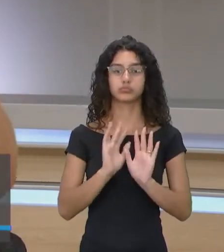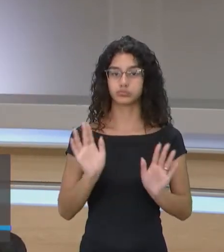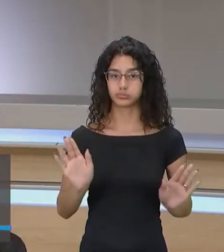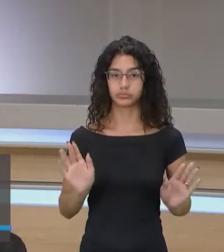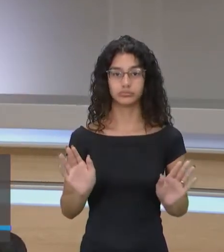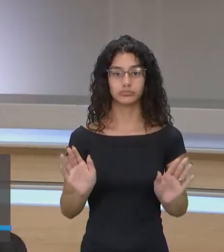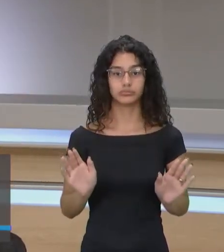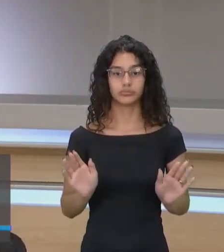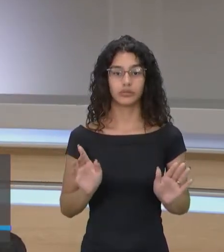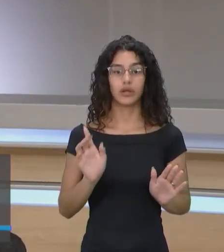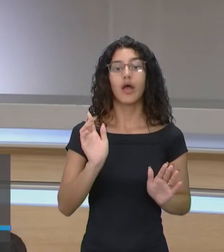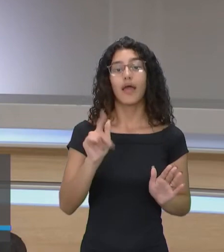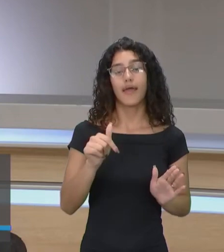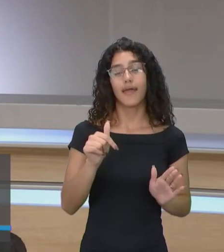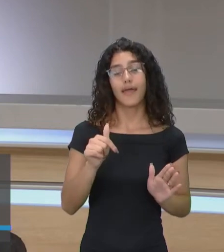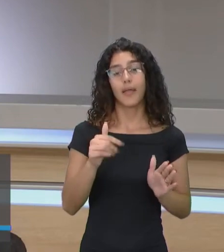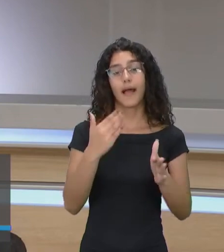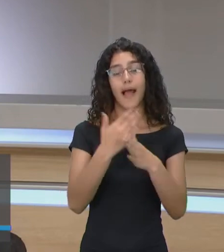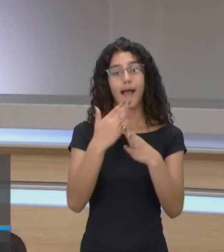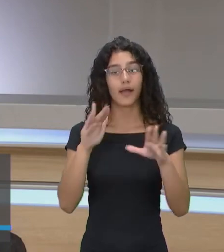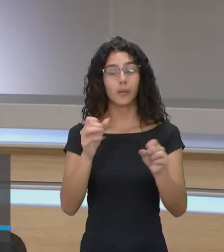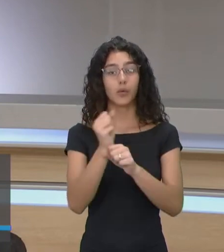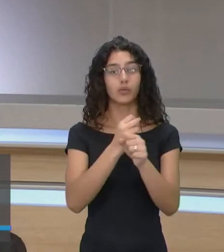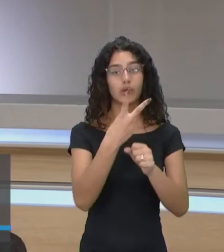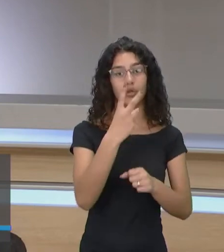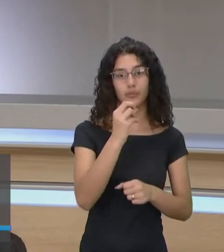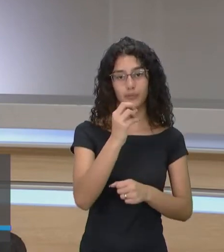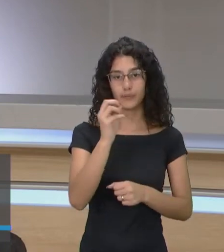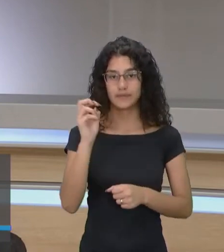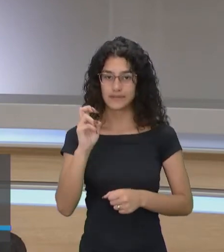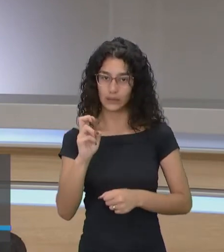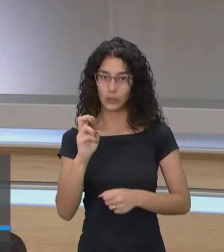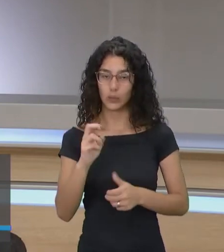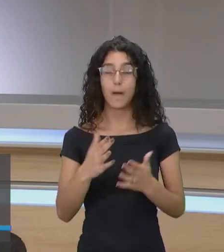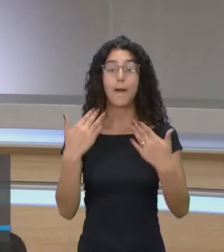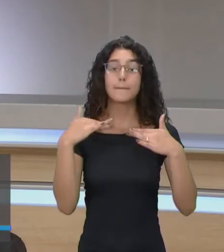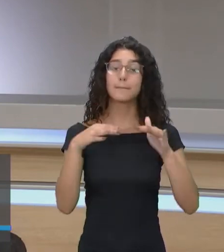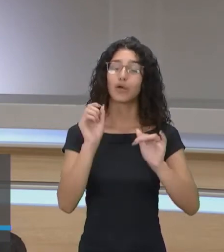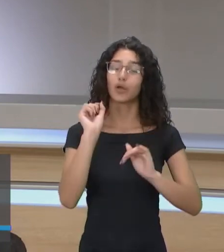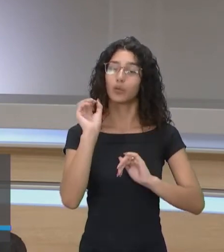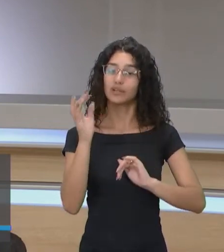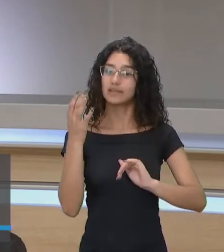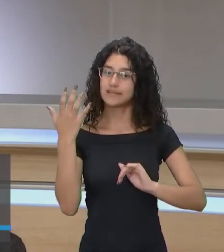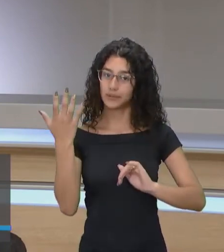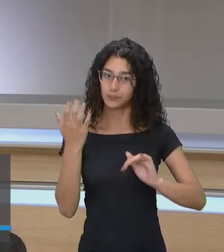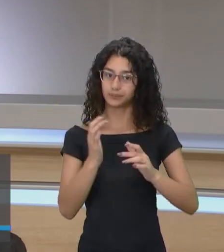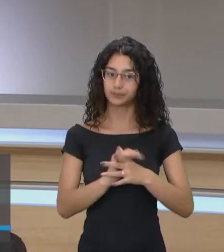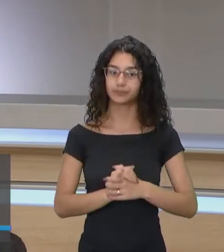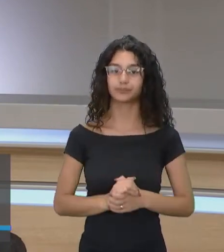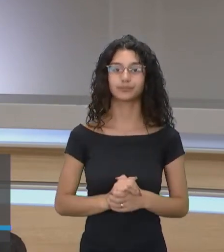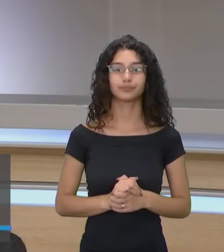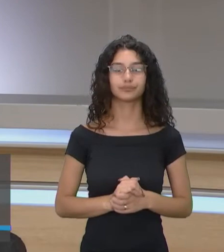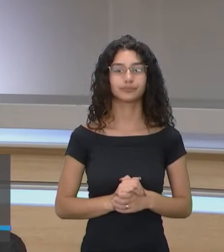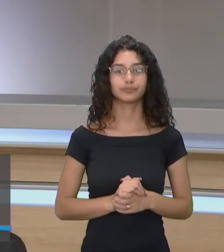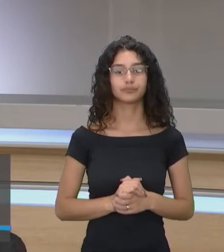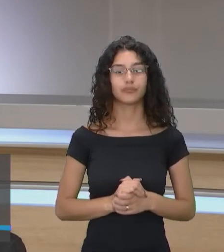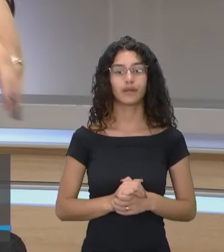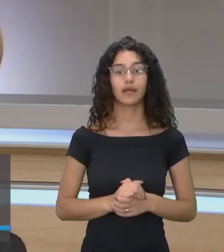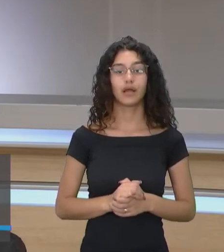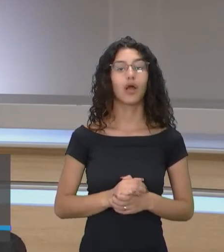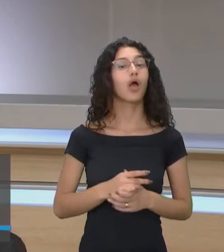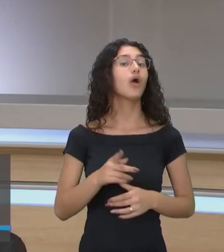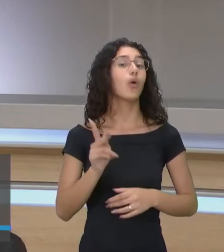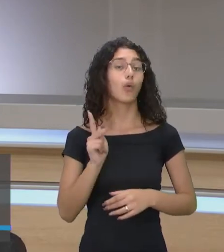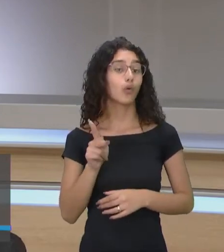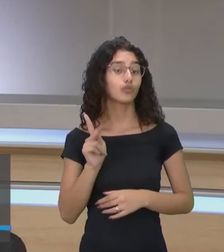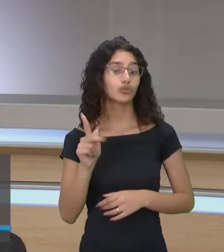blá. Então, ela foi extinta em 2005, tá? Mas o que acontece? Essas taxas continuaram